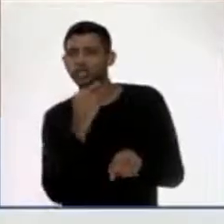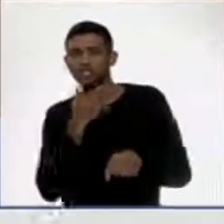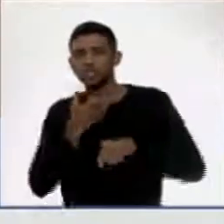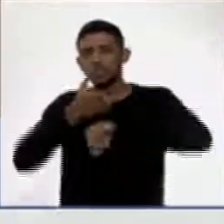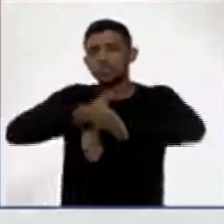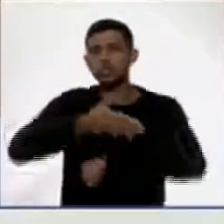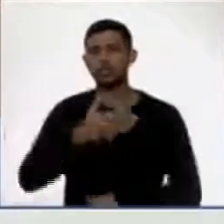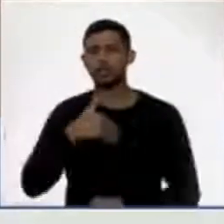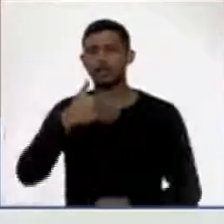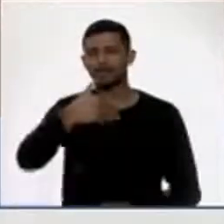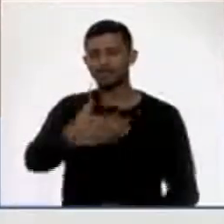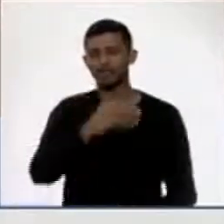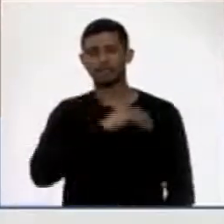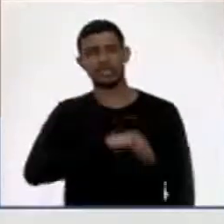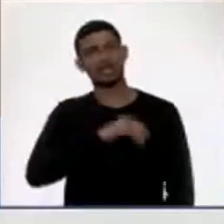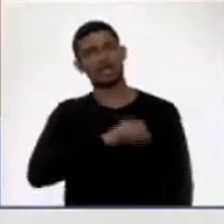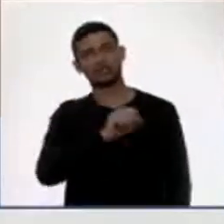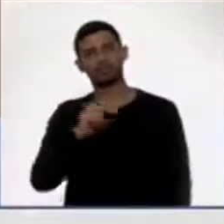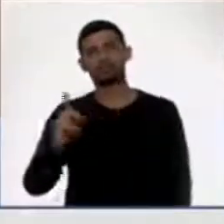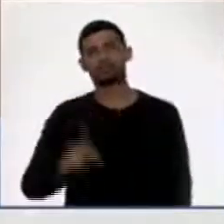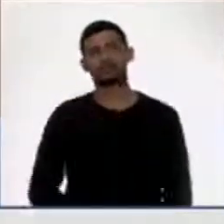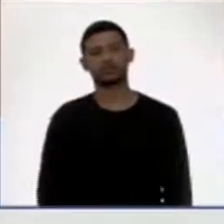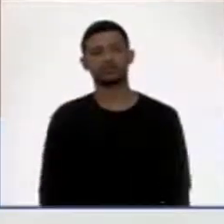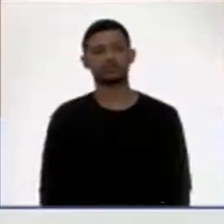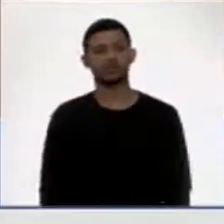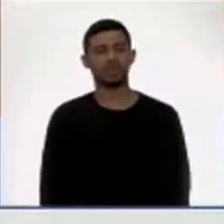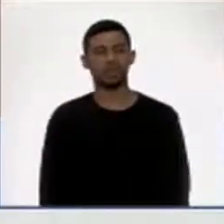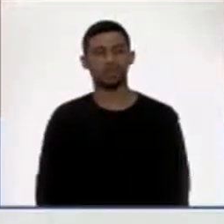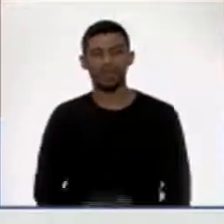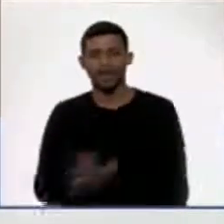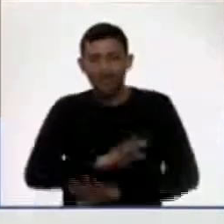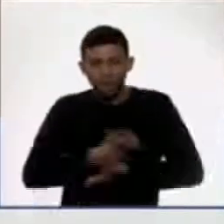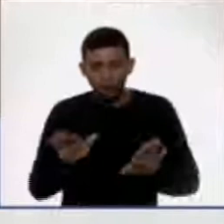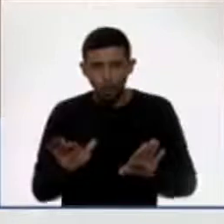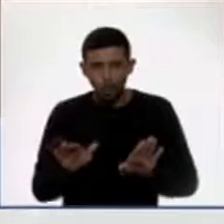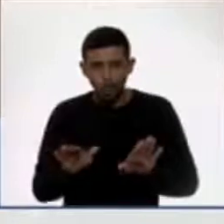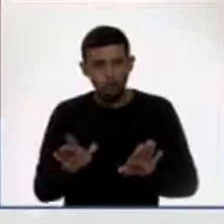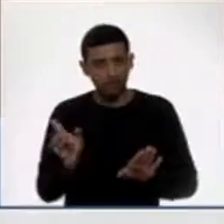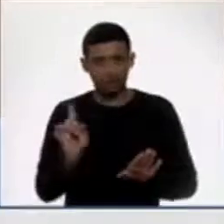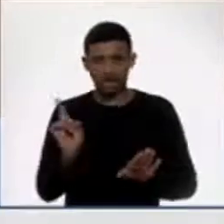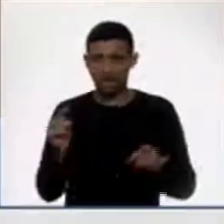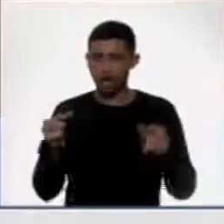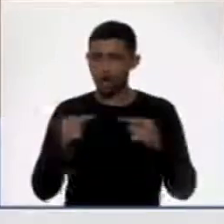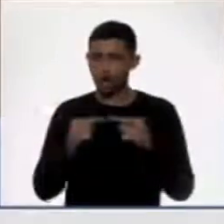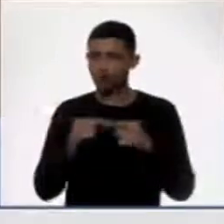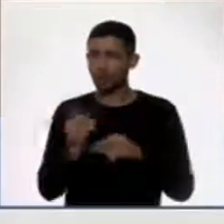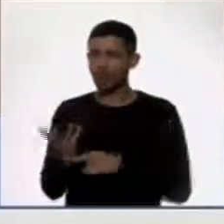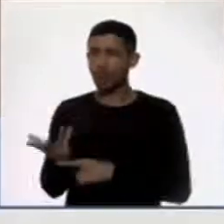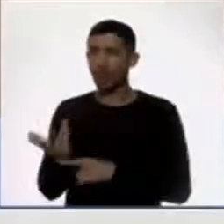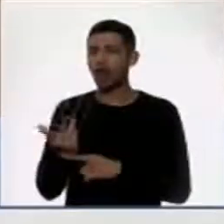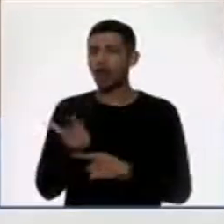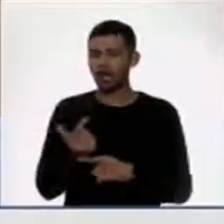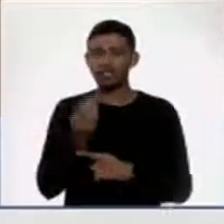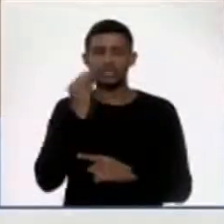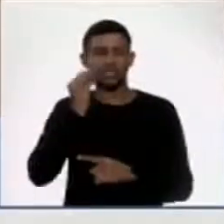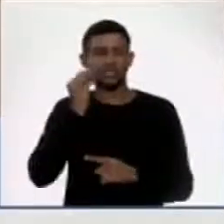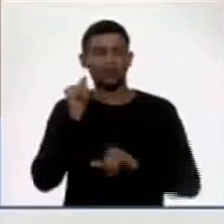aposentadoria no valor que contribuiu. Mas não para por aí. Faz parte da proposta de reforma da